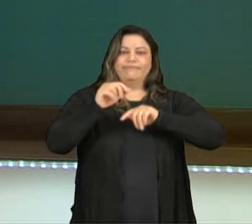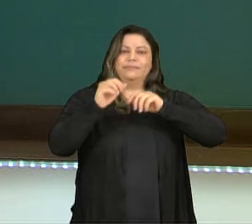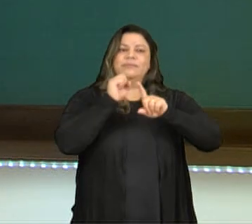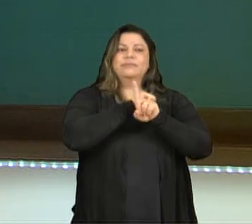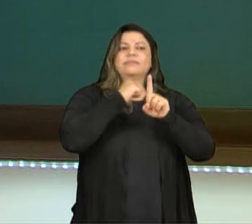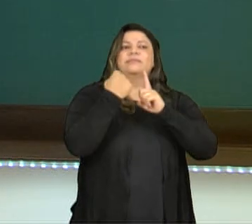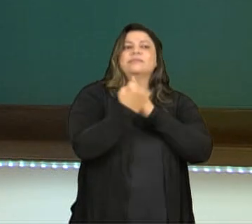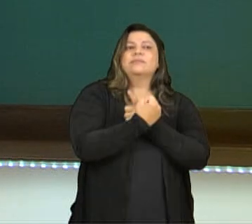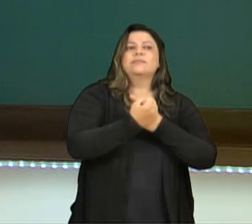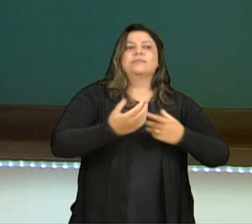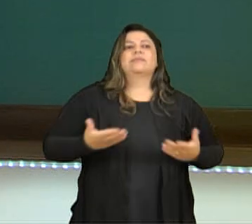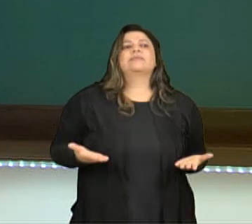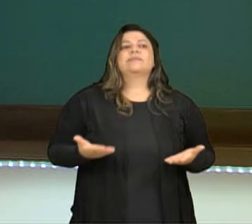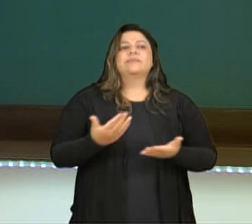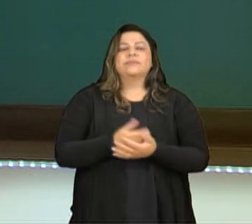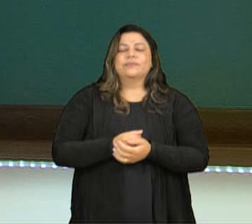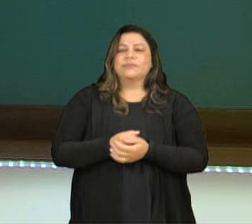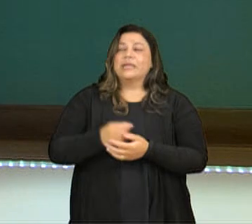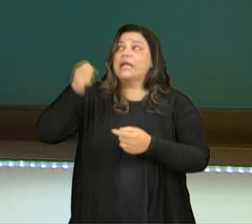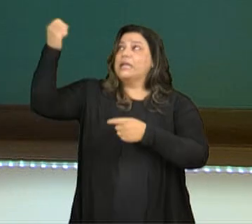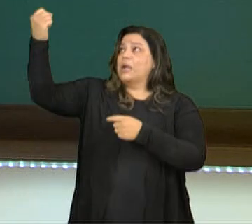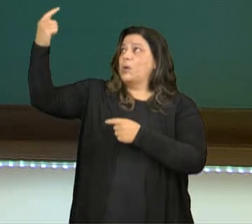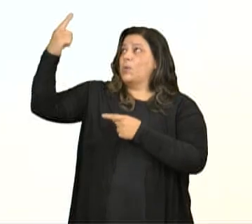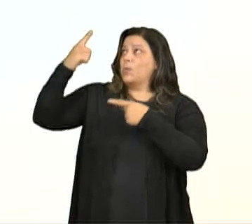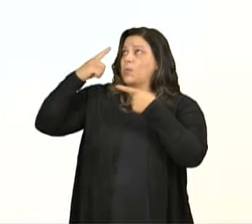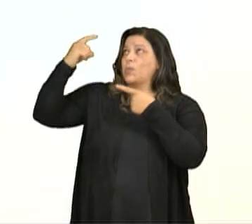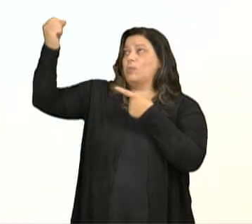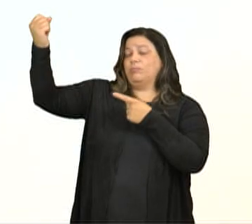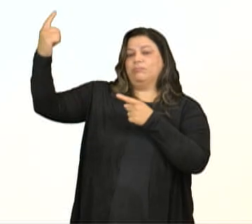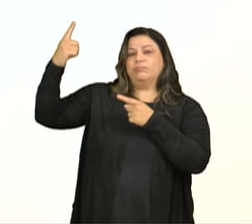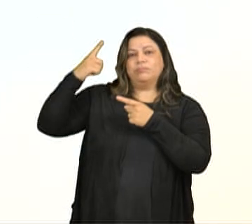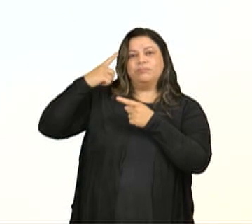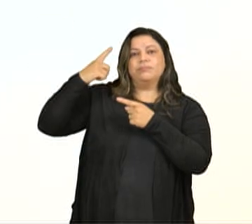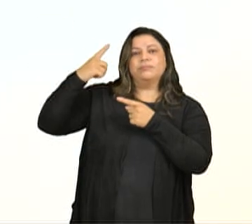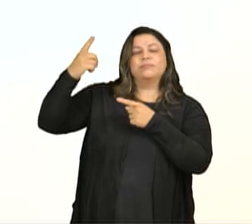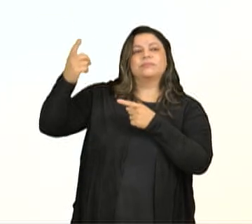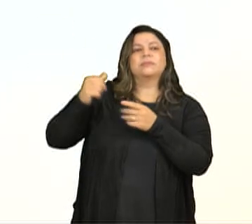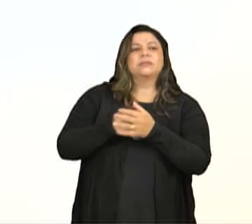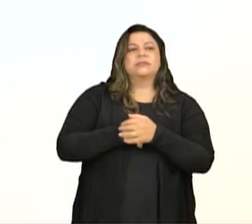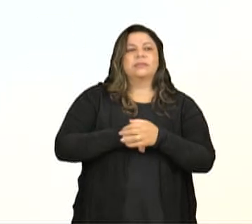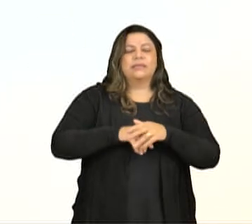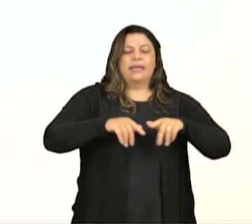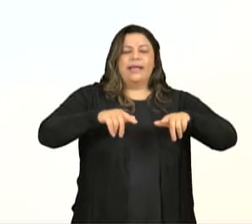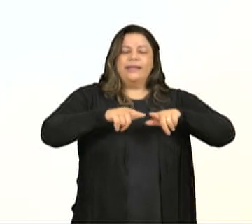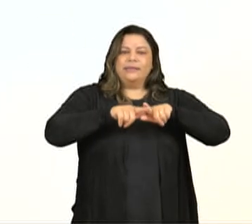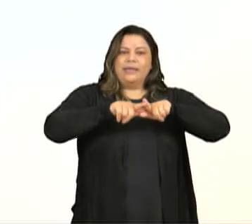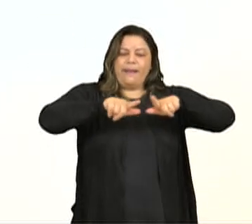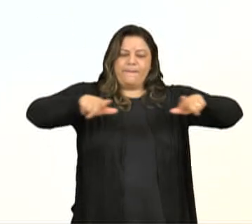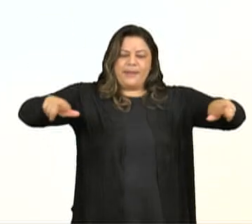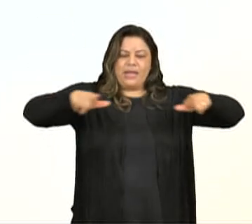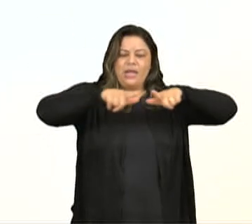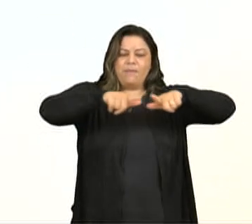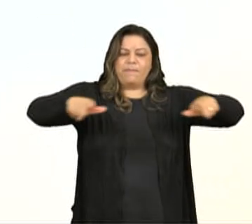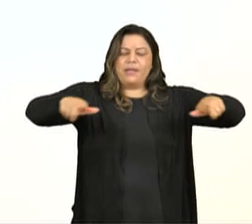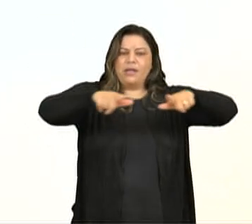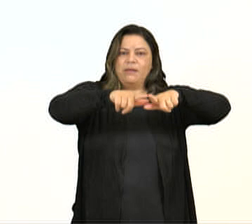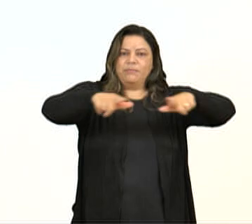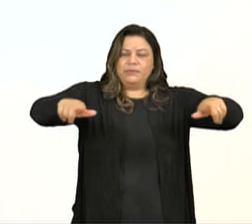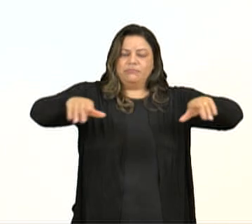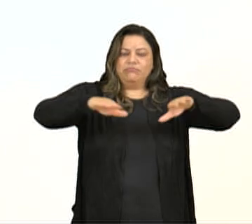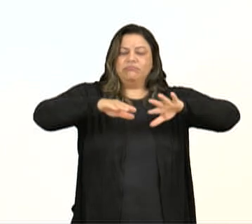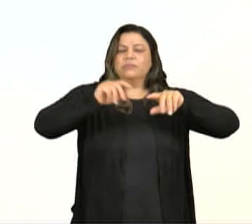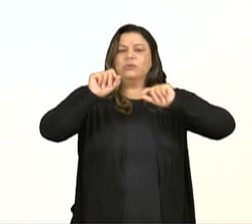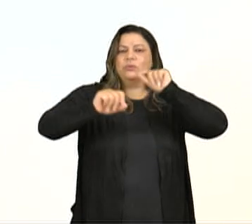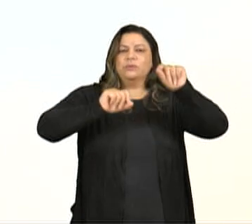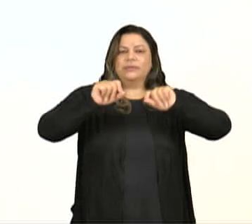todo. E aí nós vamos ter a energia solar, que é através dos painéis ali que nós vamos ter a